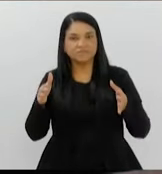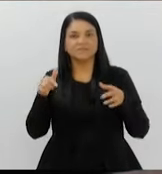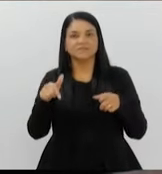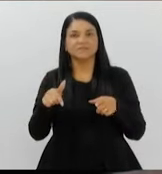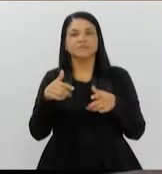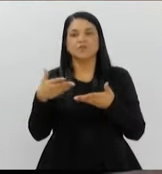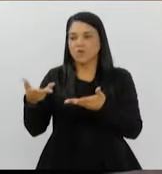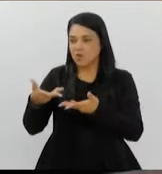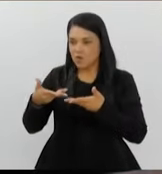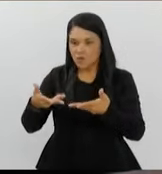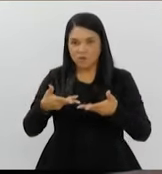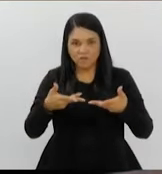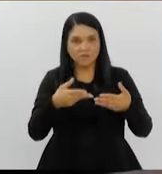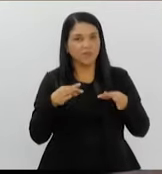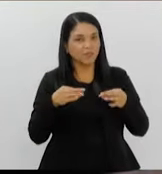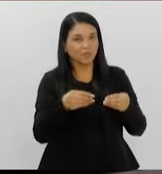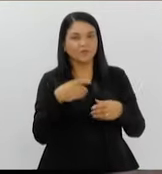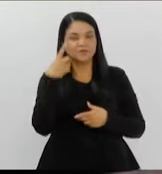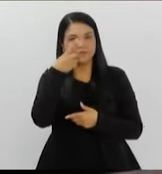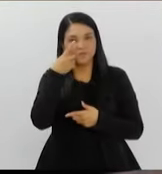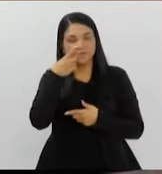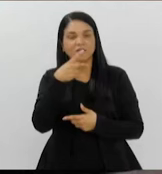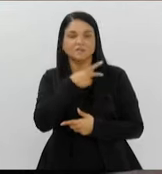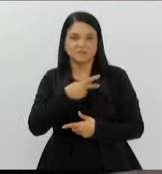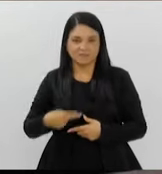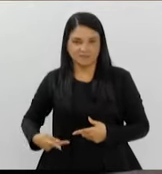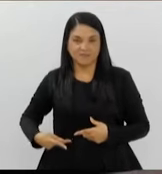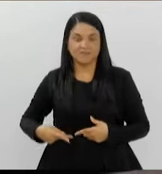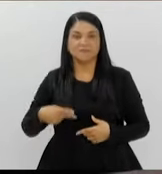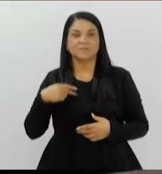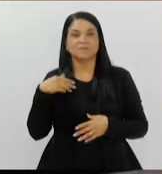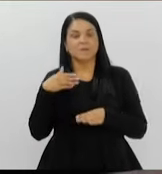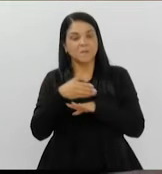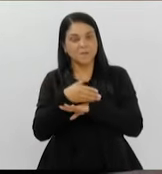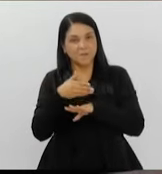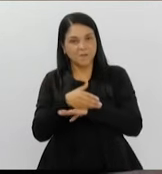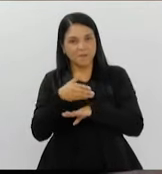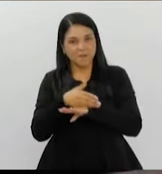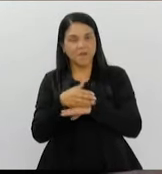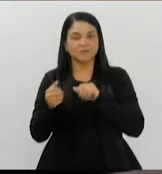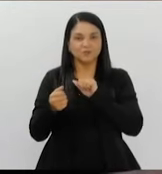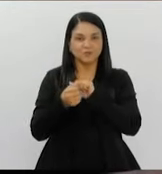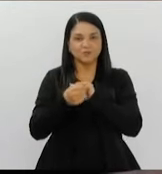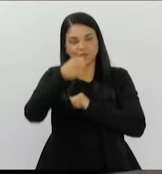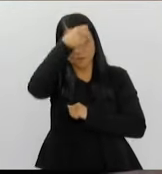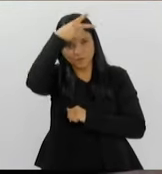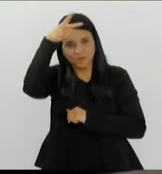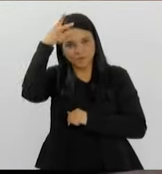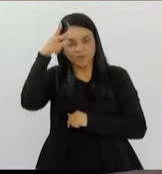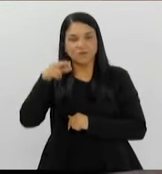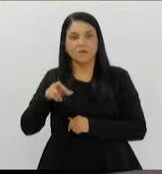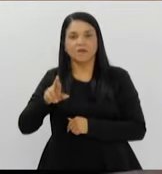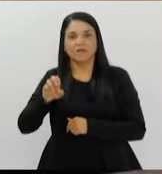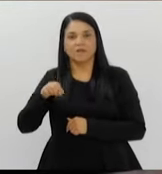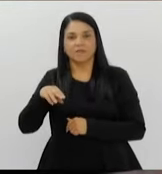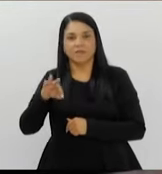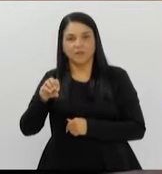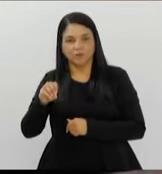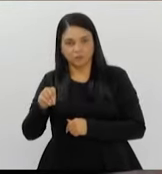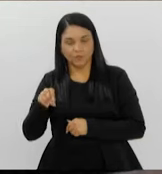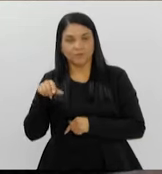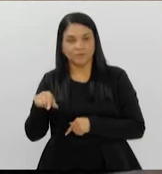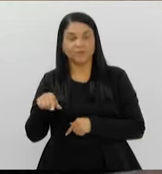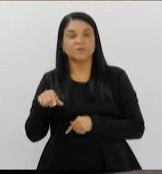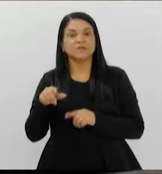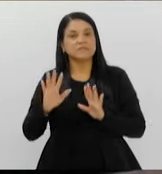todos os colegas deputados, o presidente, para estarem juntos com o nosso prefeito Renato Cozzolino, celebrando